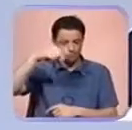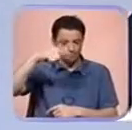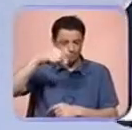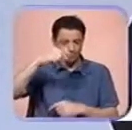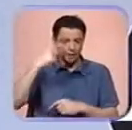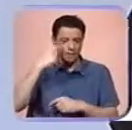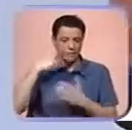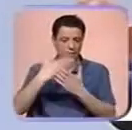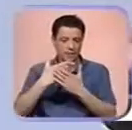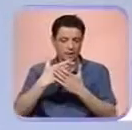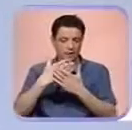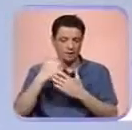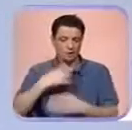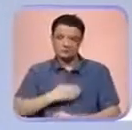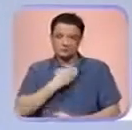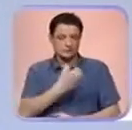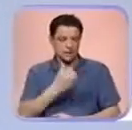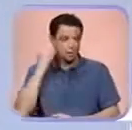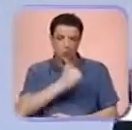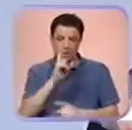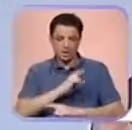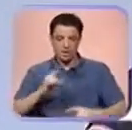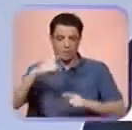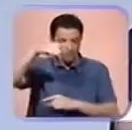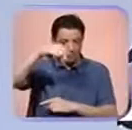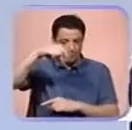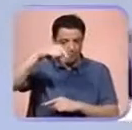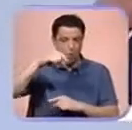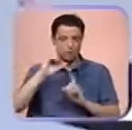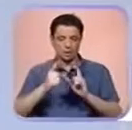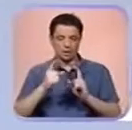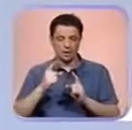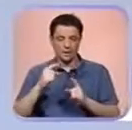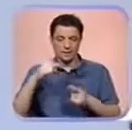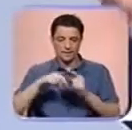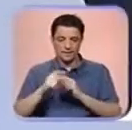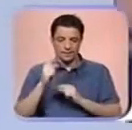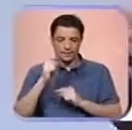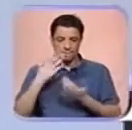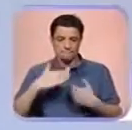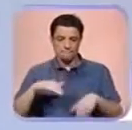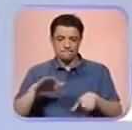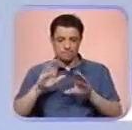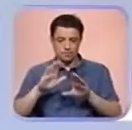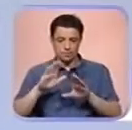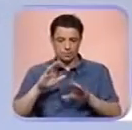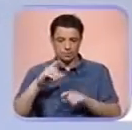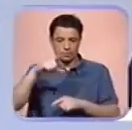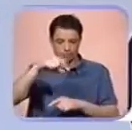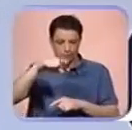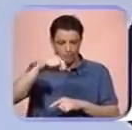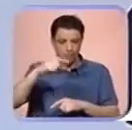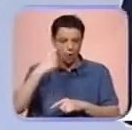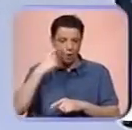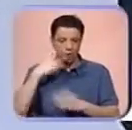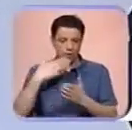uma superfície ocular, está ali mesmo à nossa beirinha, não precisamos de uma anestesia profunda, nem no outro lado, mas conseguimos colocar com anestesia em gotas.